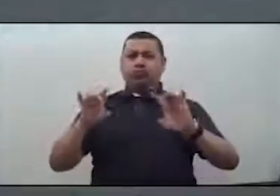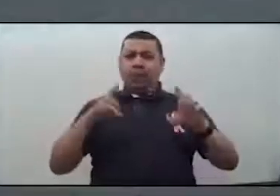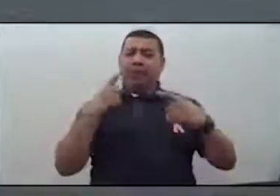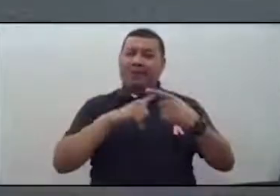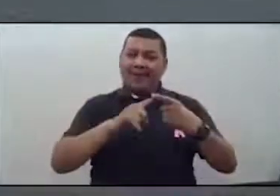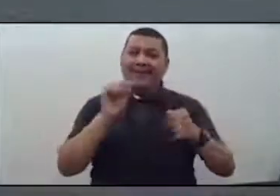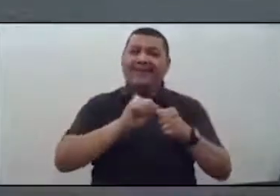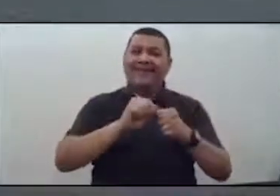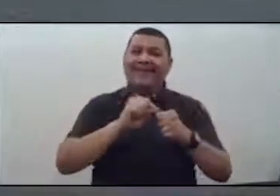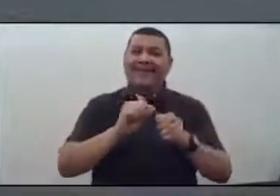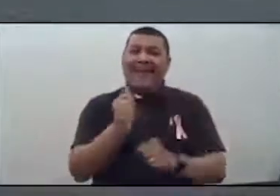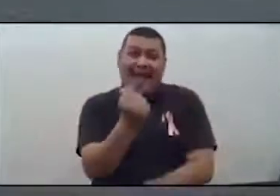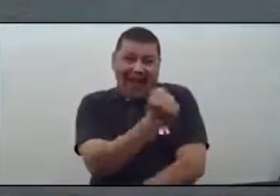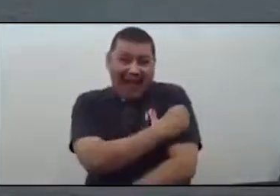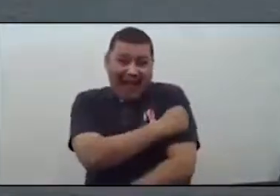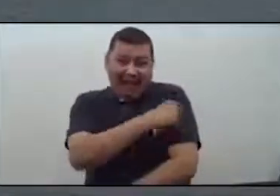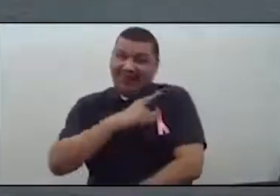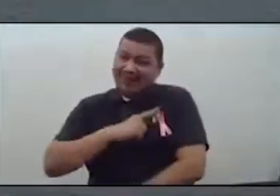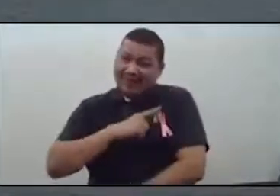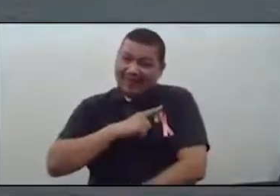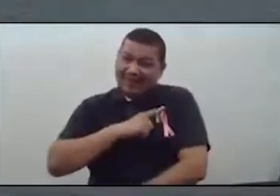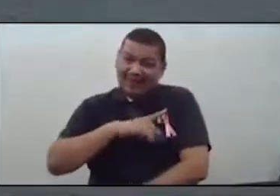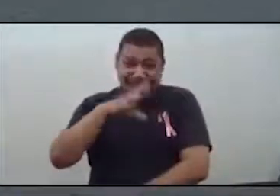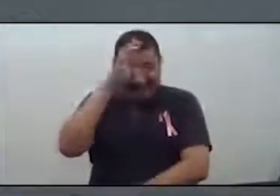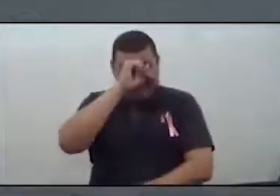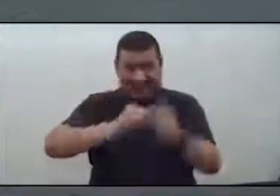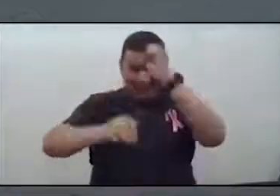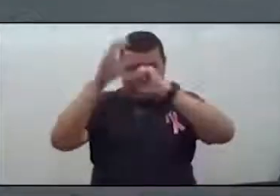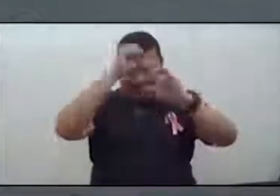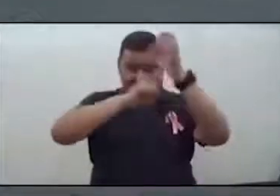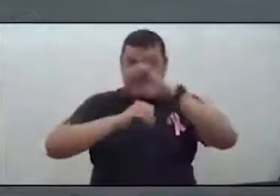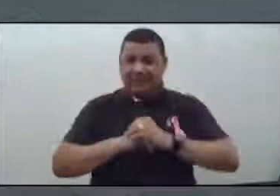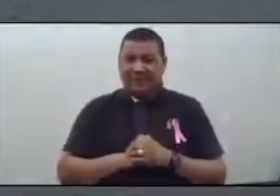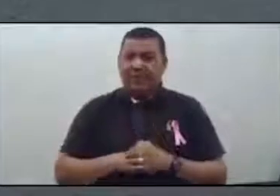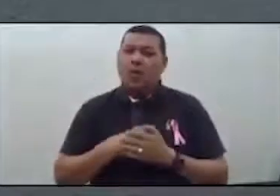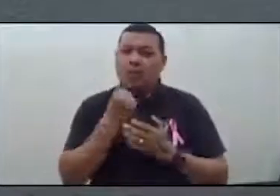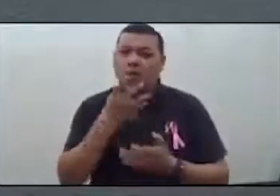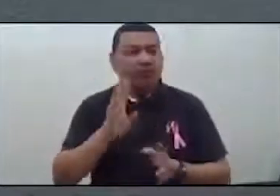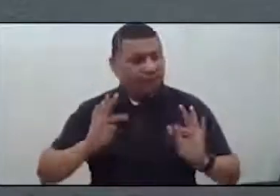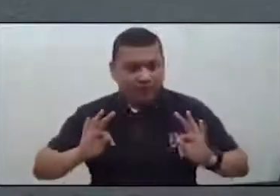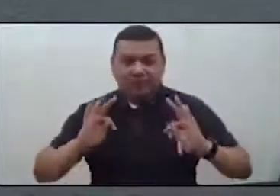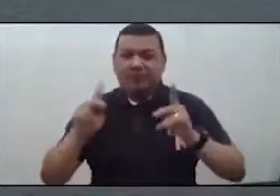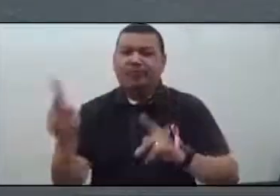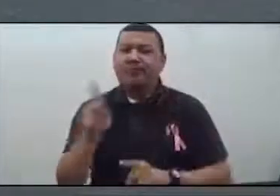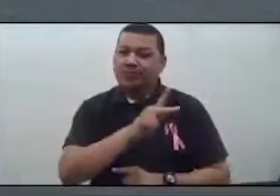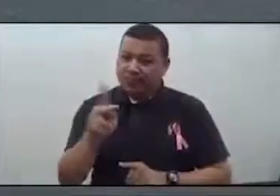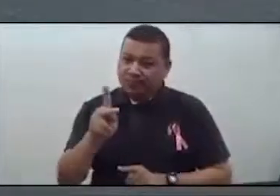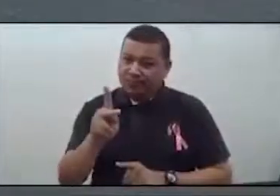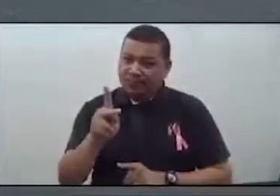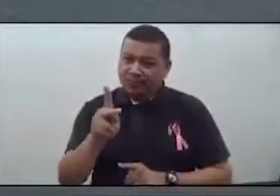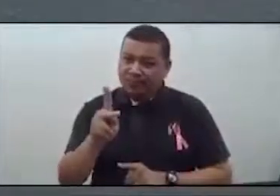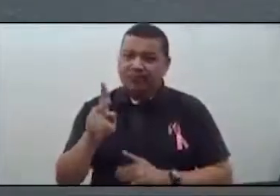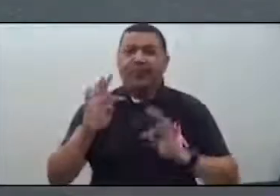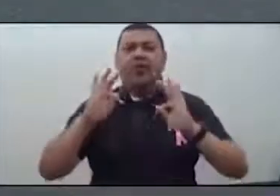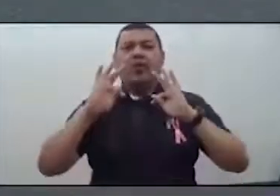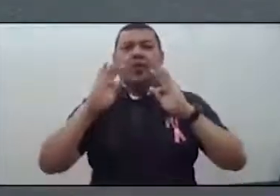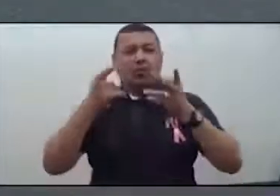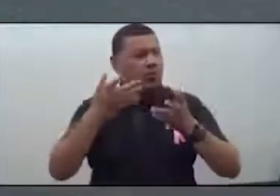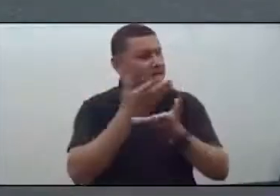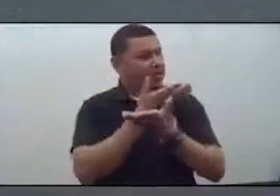aos seus alunos. Então, parabenizar aí a todos os profissionais, todos os professores que foram naquele dia lembrados, em nome